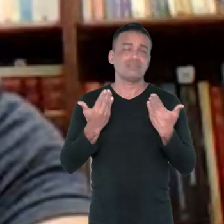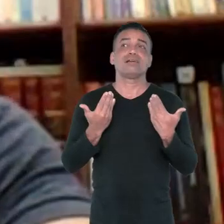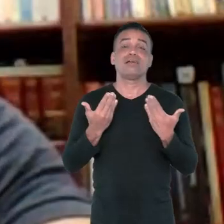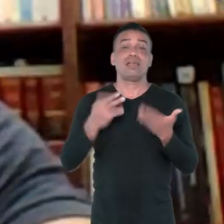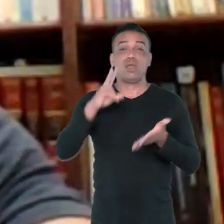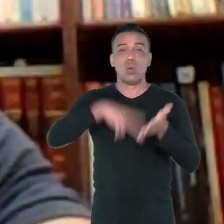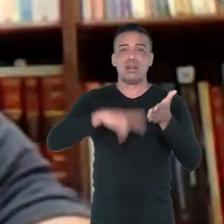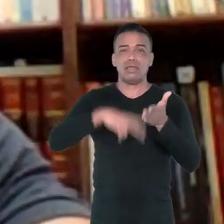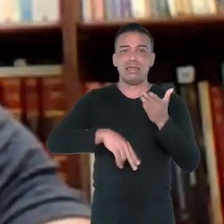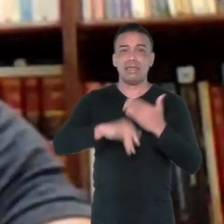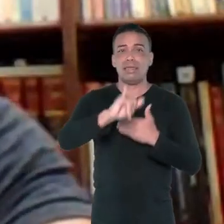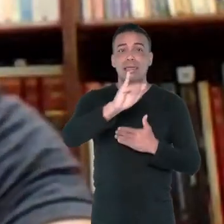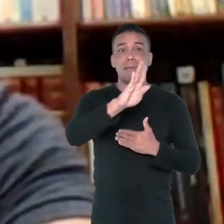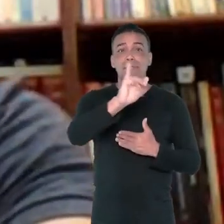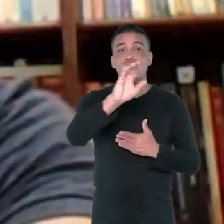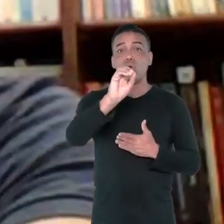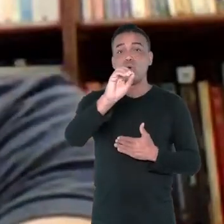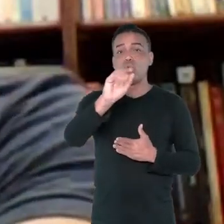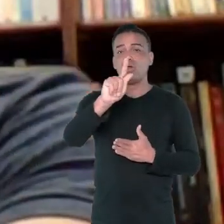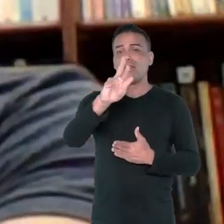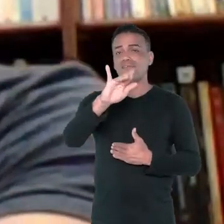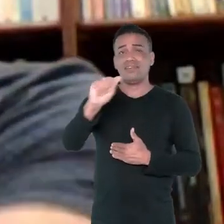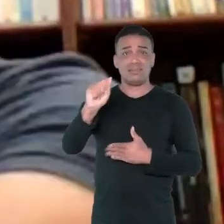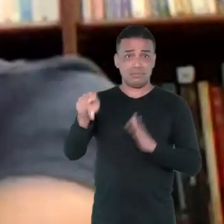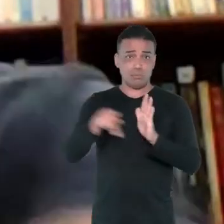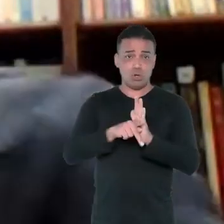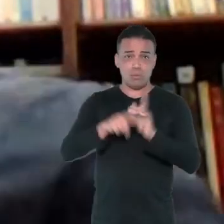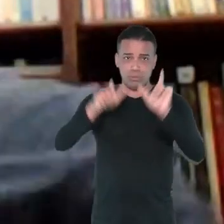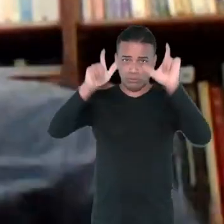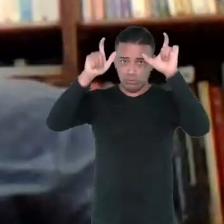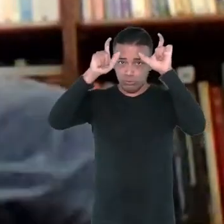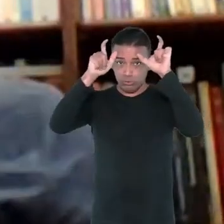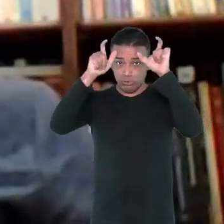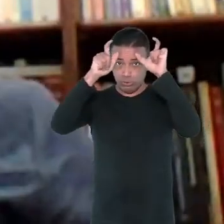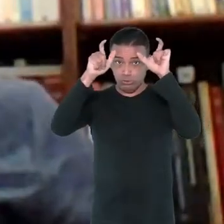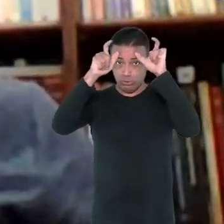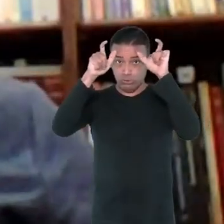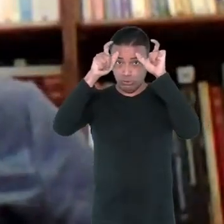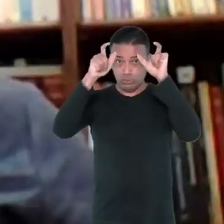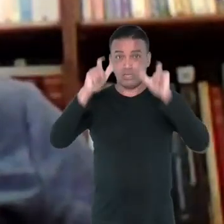umas 8 biografias do diabo.